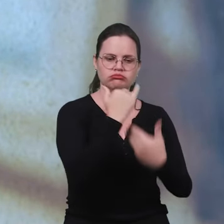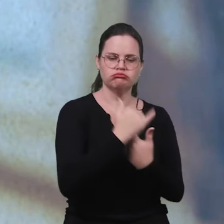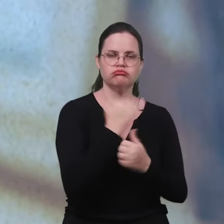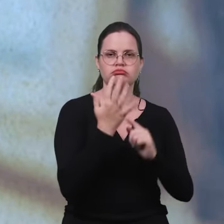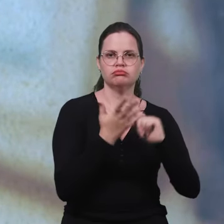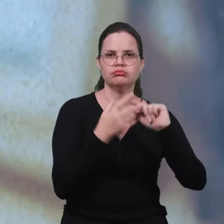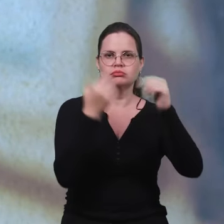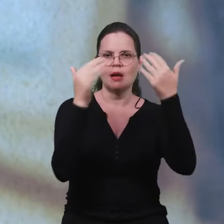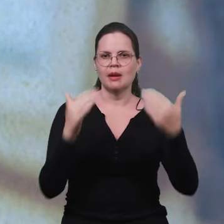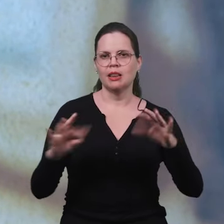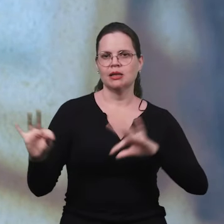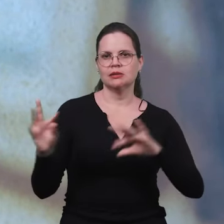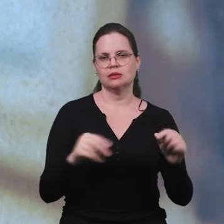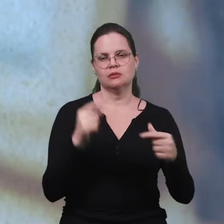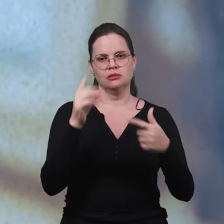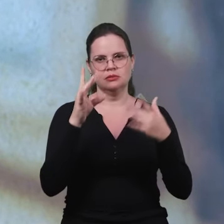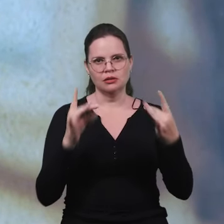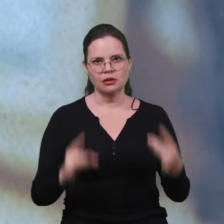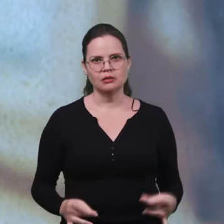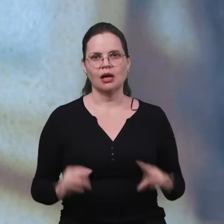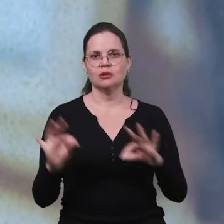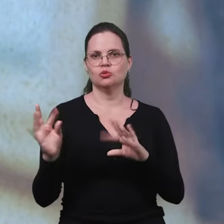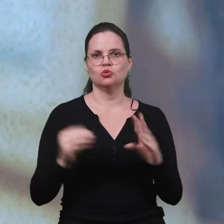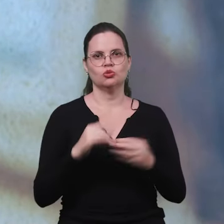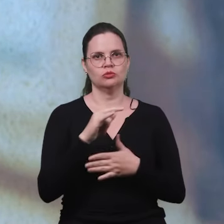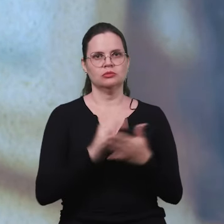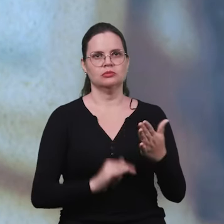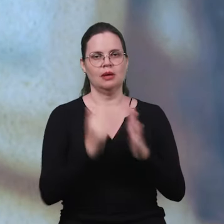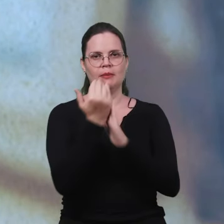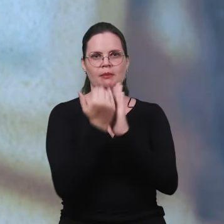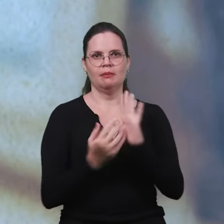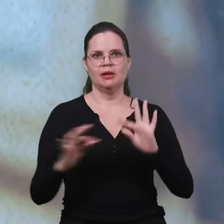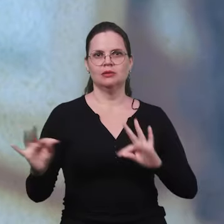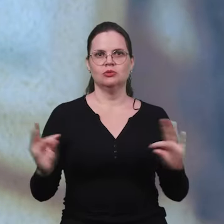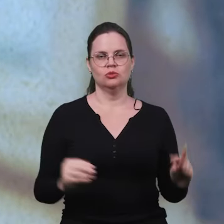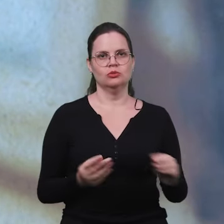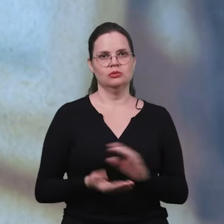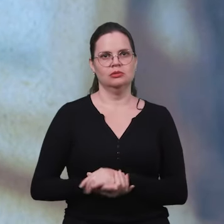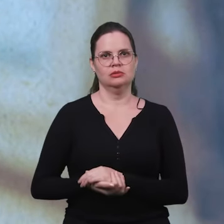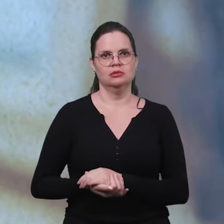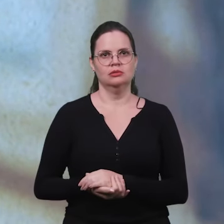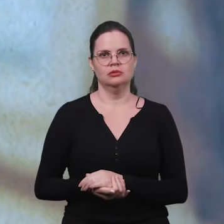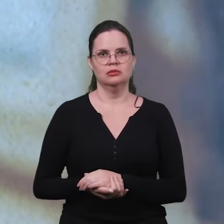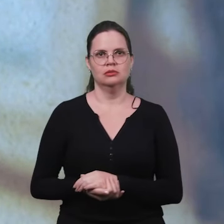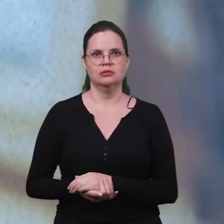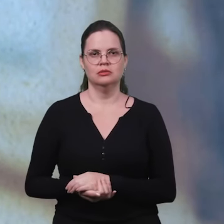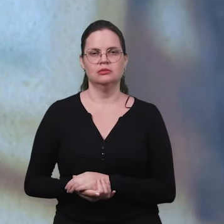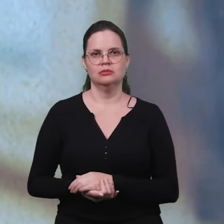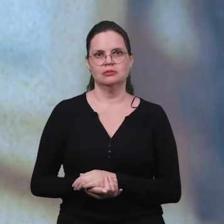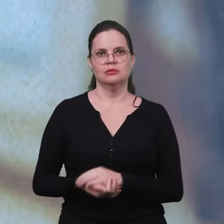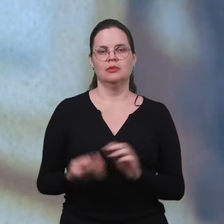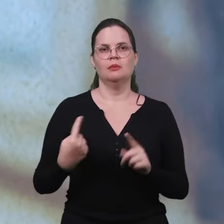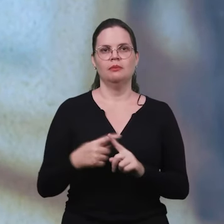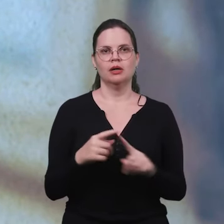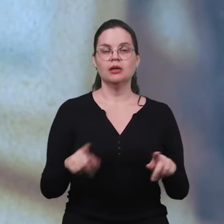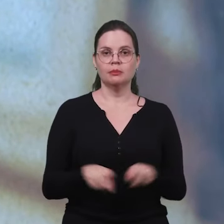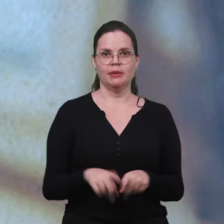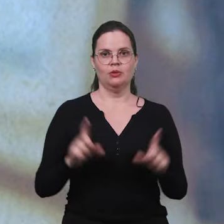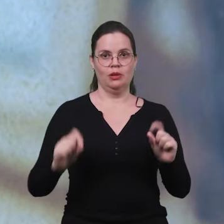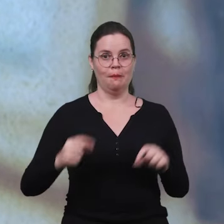faça a minuta da doação, faça a minuta do testamento, analisando todo o cenário, né? Para que você... Até uma